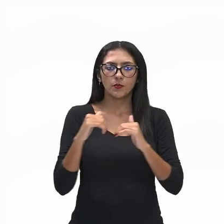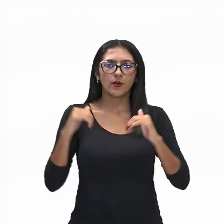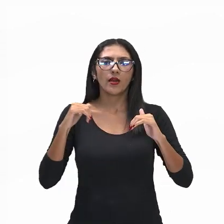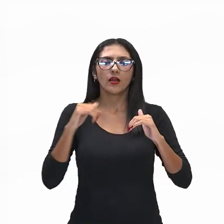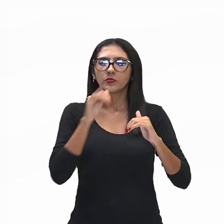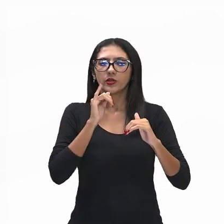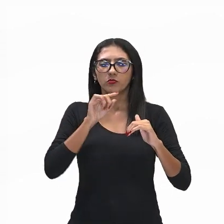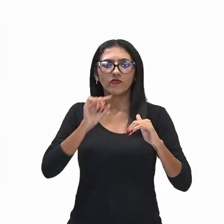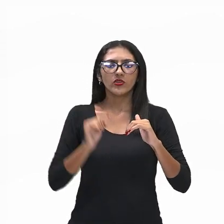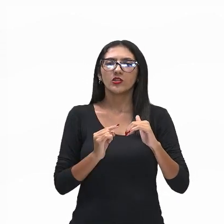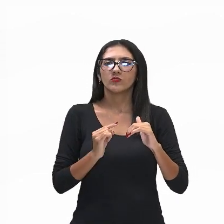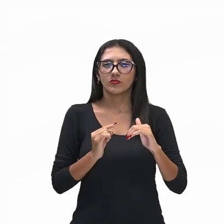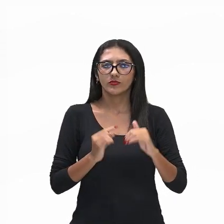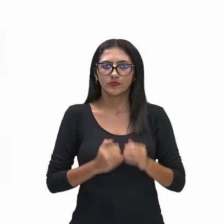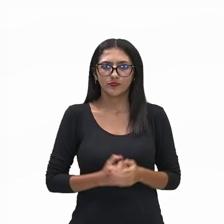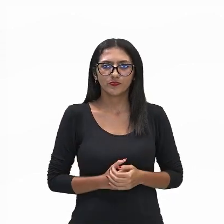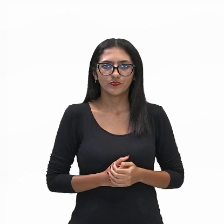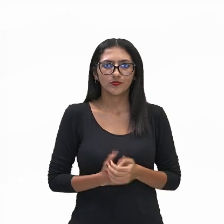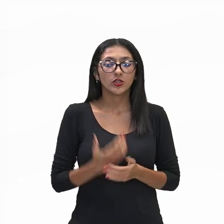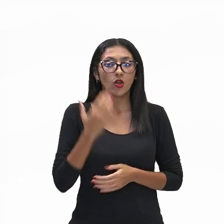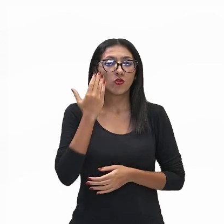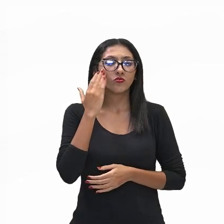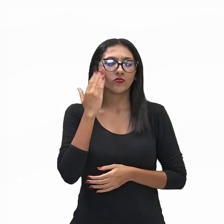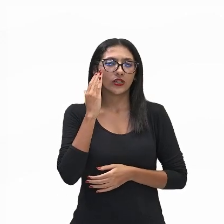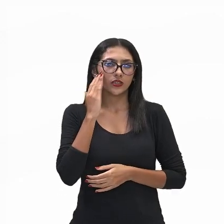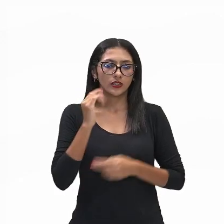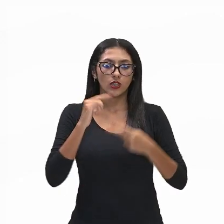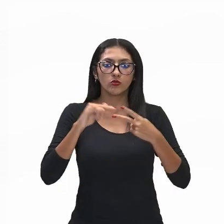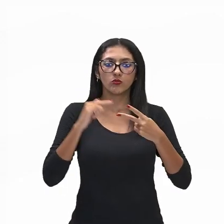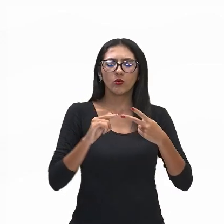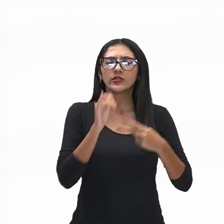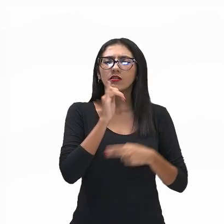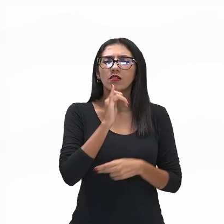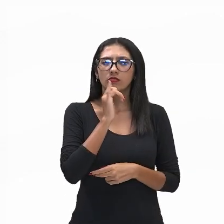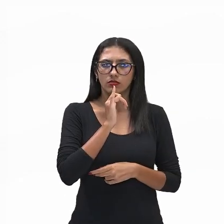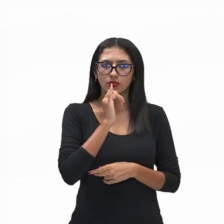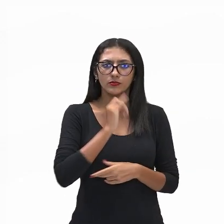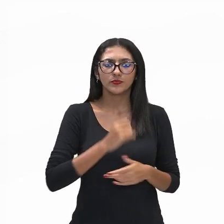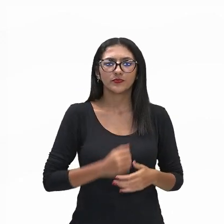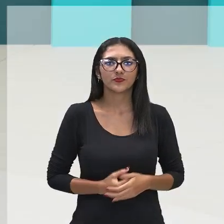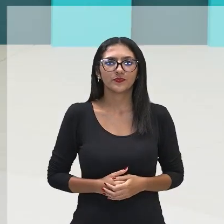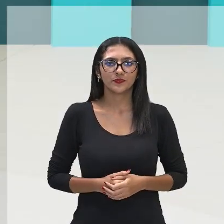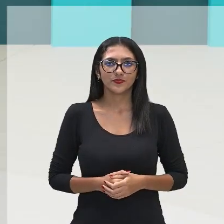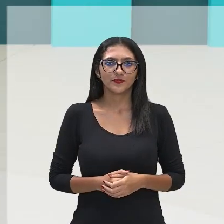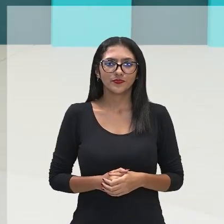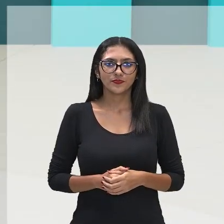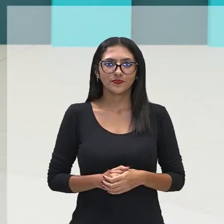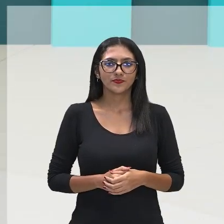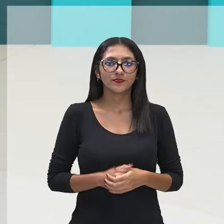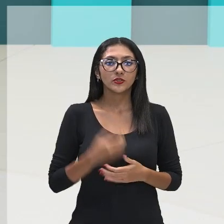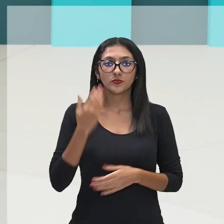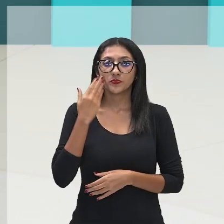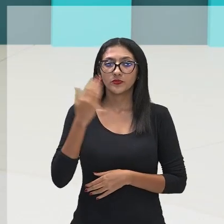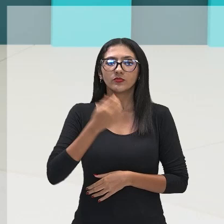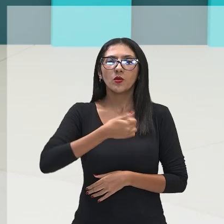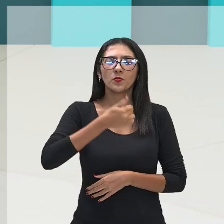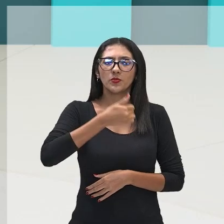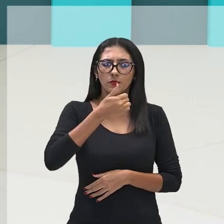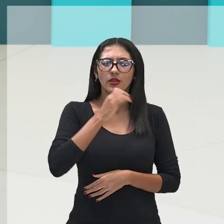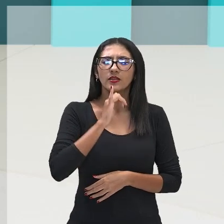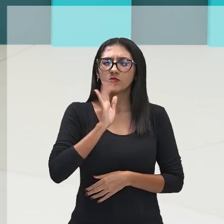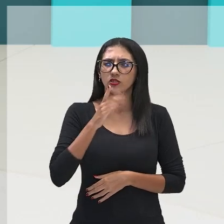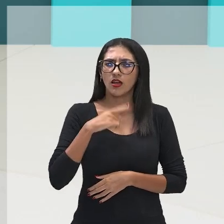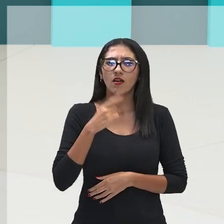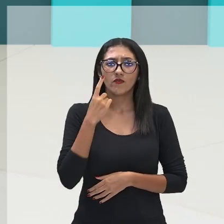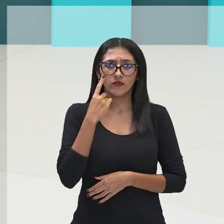Então, a gente vai entender esse conceito dentro de dois exemplos. Vejam comigo. Olha o primeiro exemplo, você já viu?